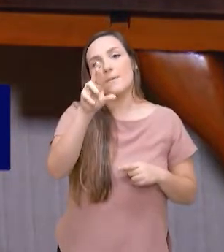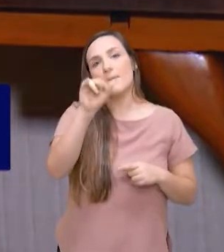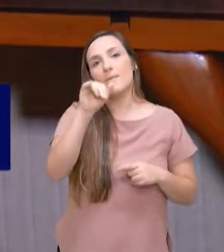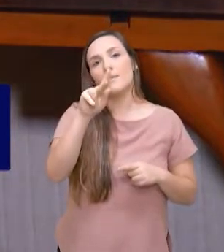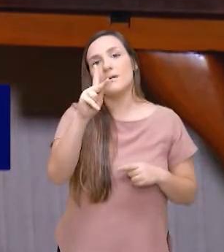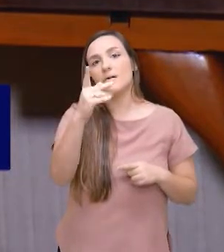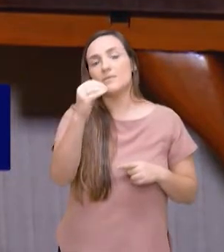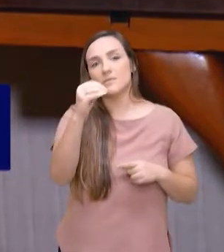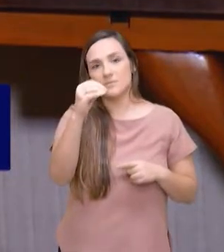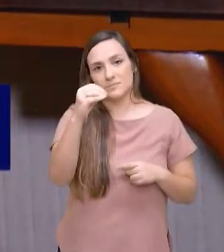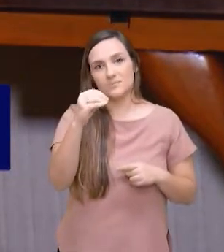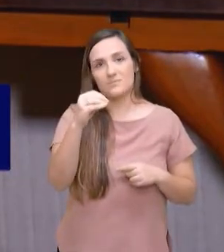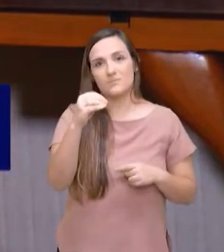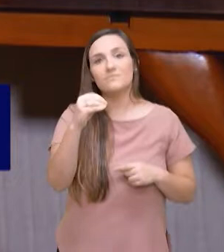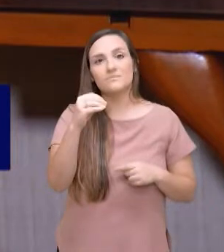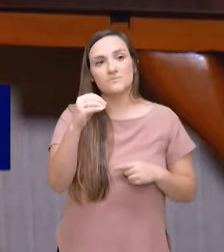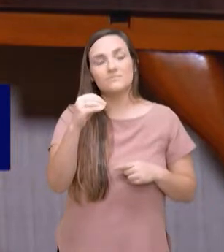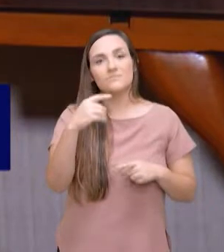meu nome de Rubem.